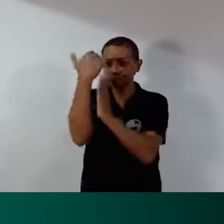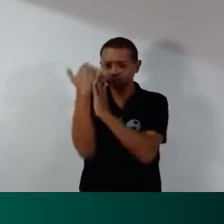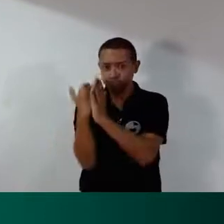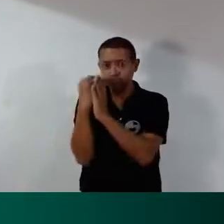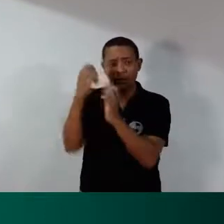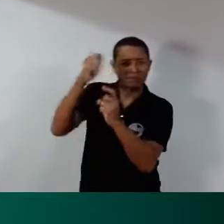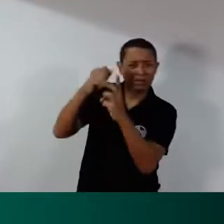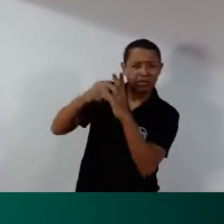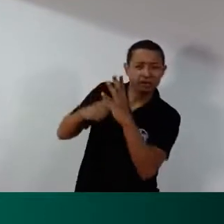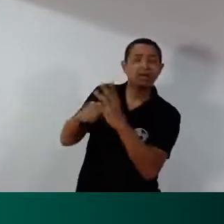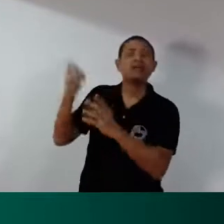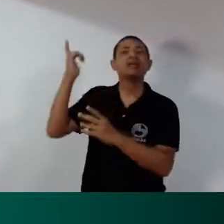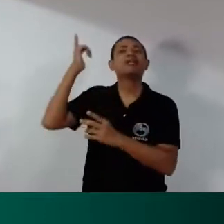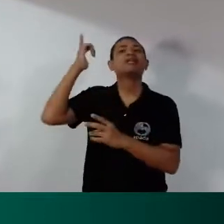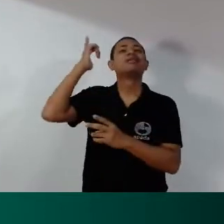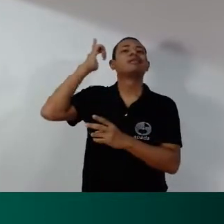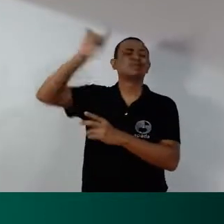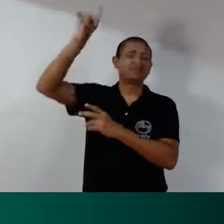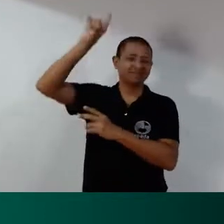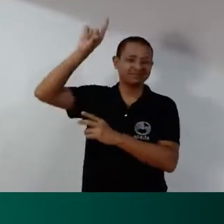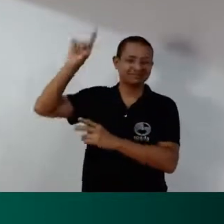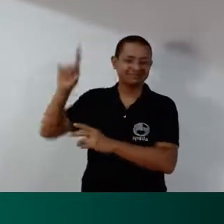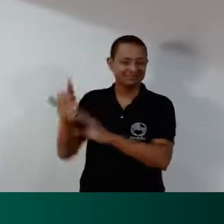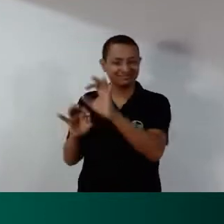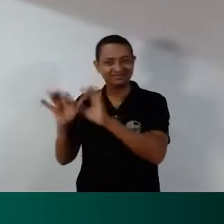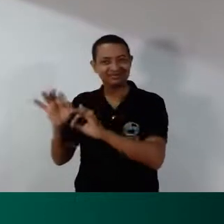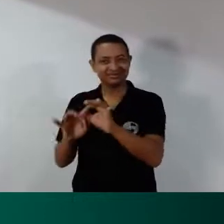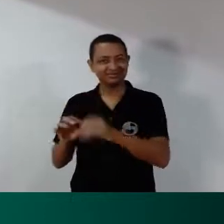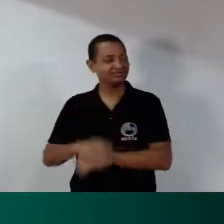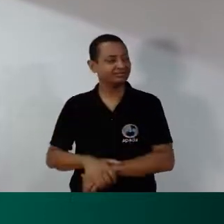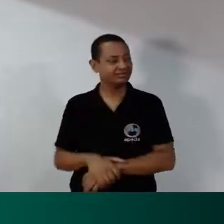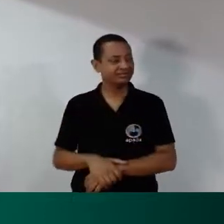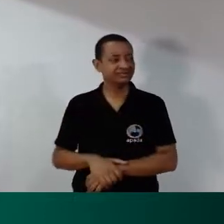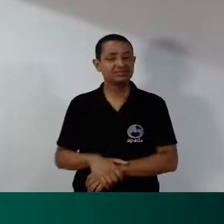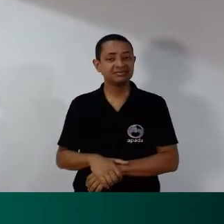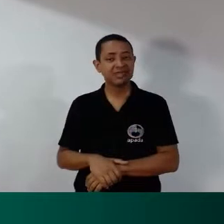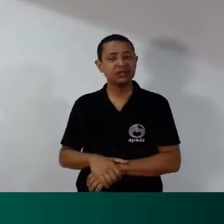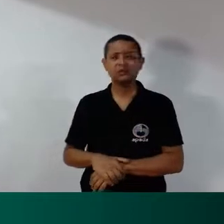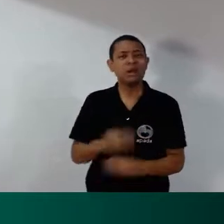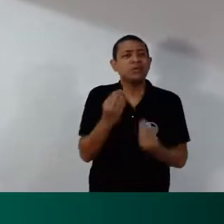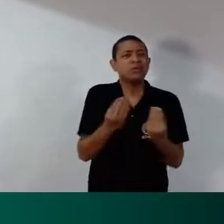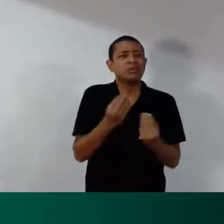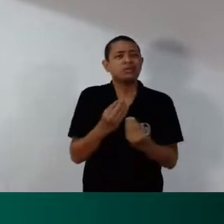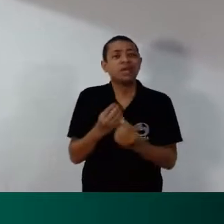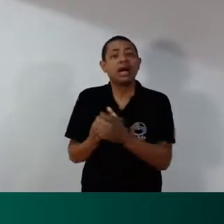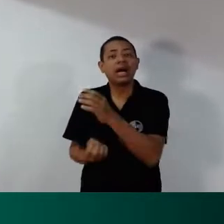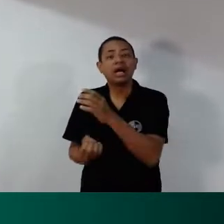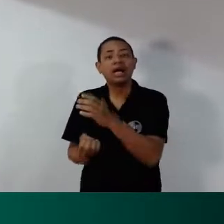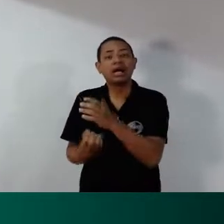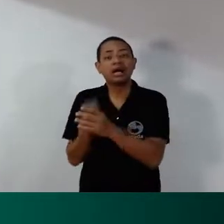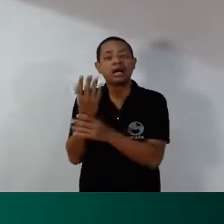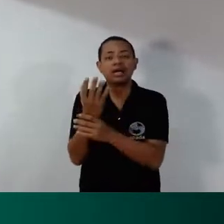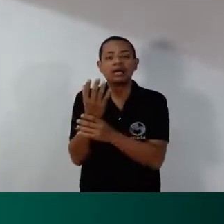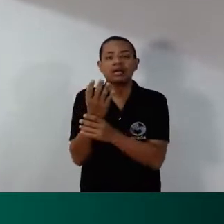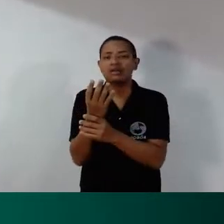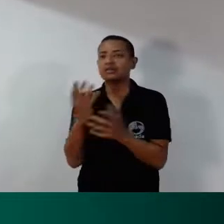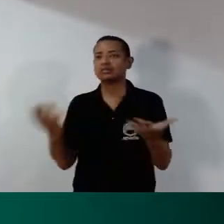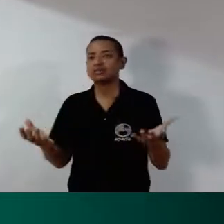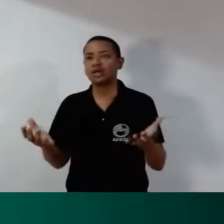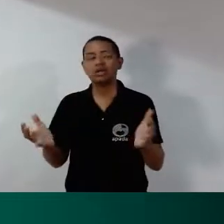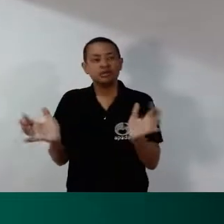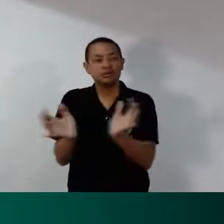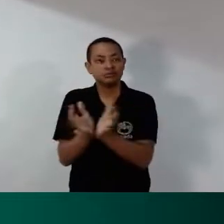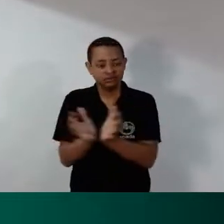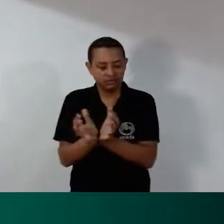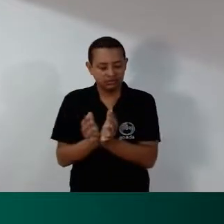fazer isso fazer a gente não tava um grupo ia lá e fechar gosto do Suárez e de repente começou a descer pessoas do ônibus diz